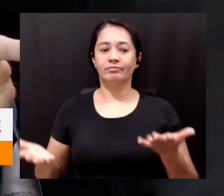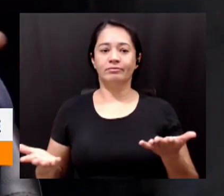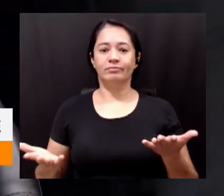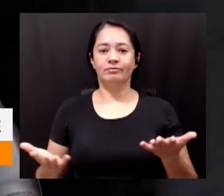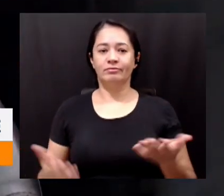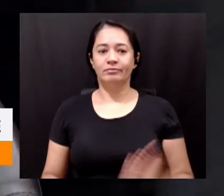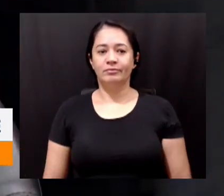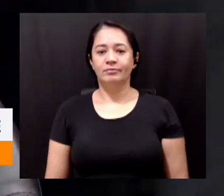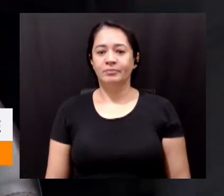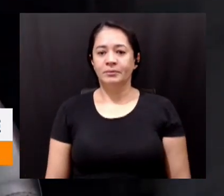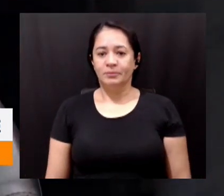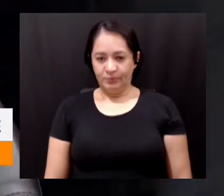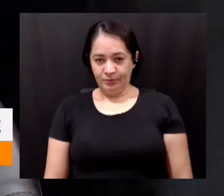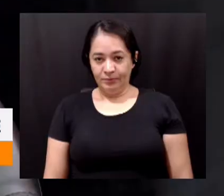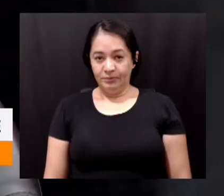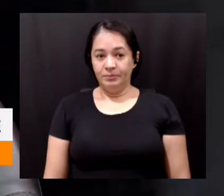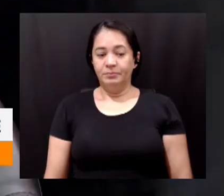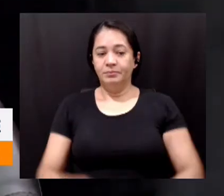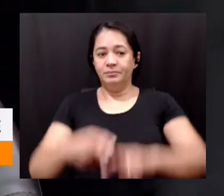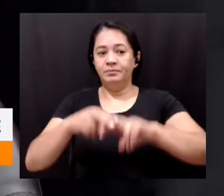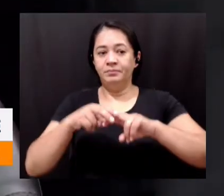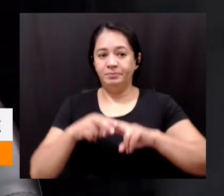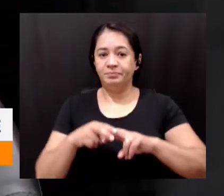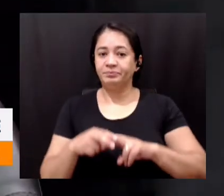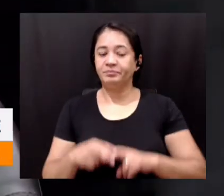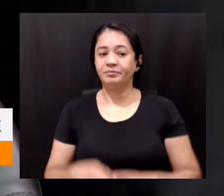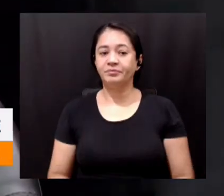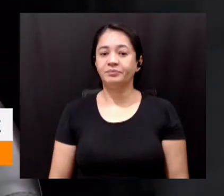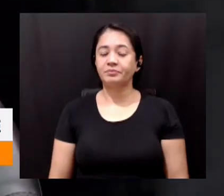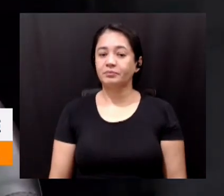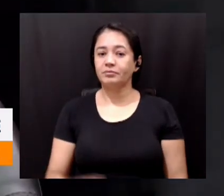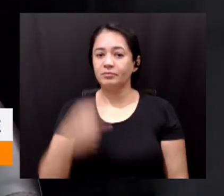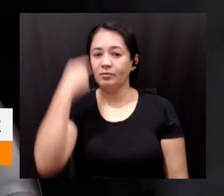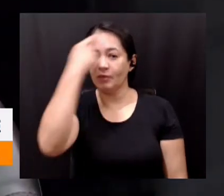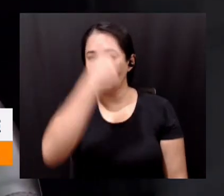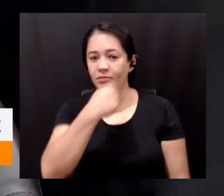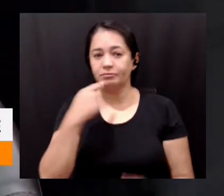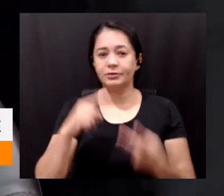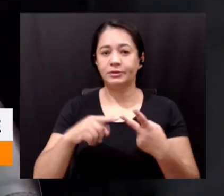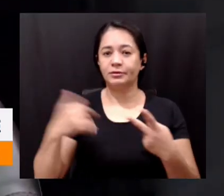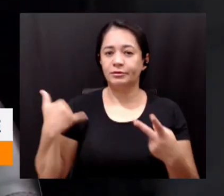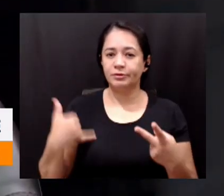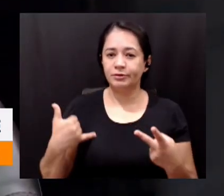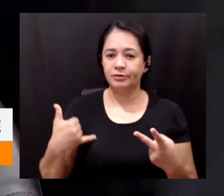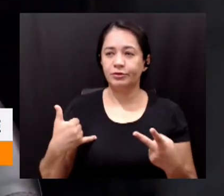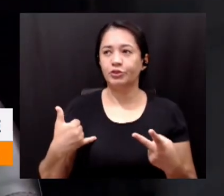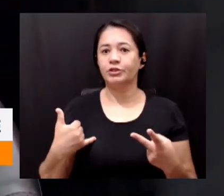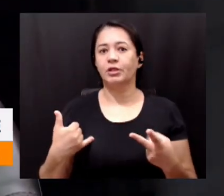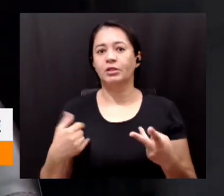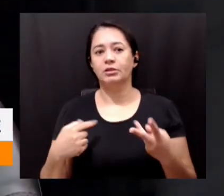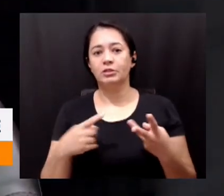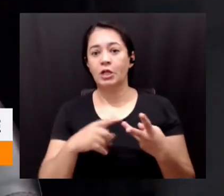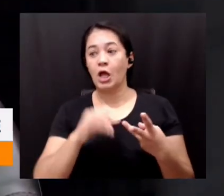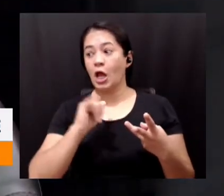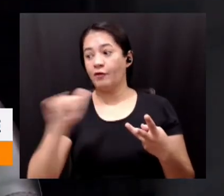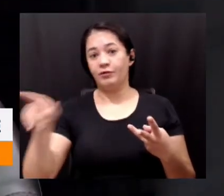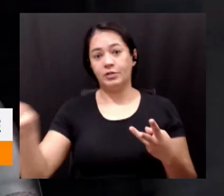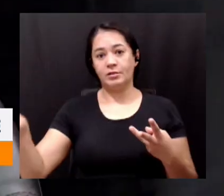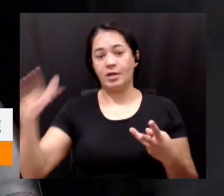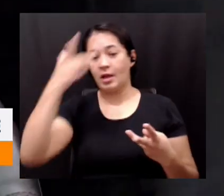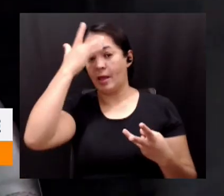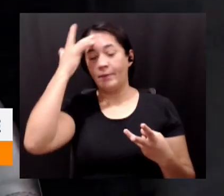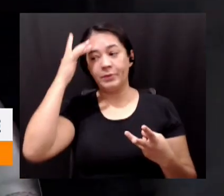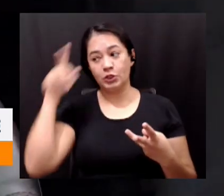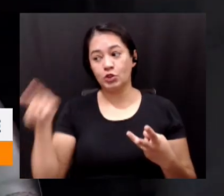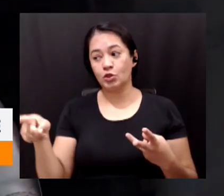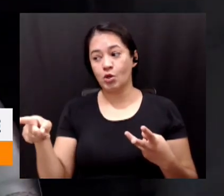da colocação de biometria facial, de idade, de avisar o apostador ali, o consumidor, que ele